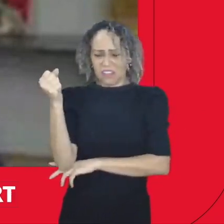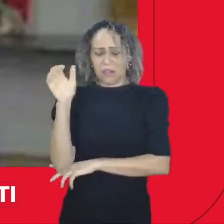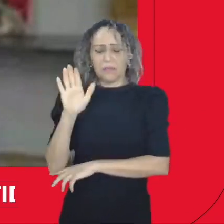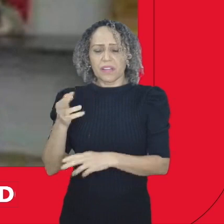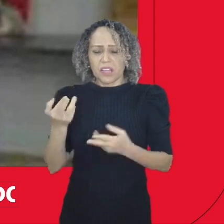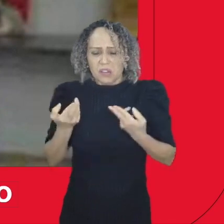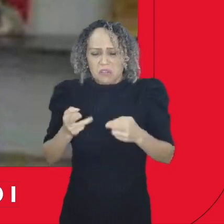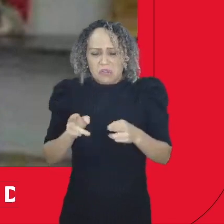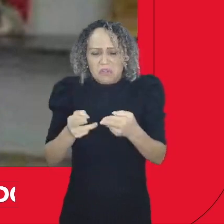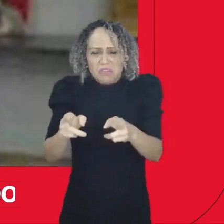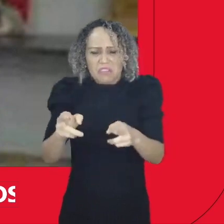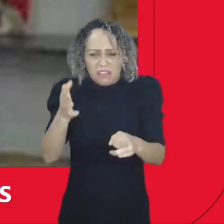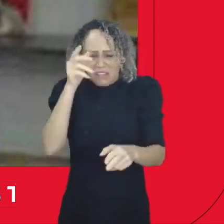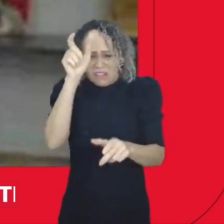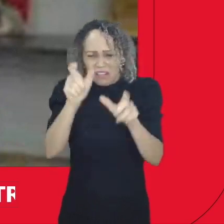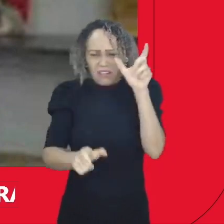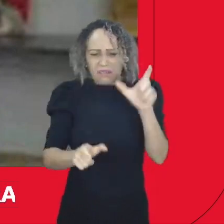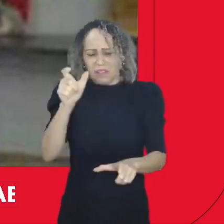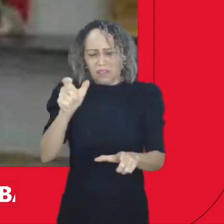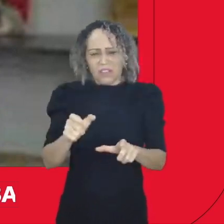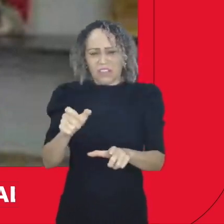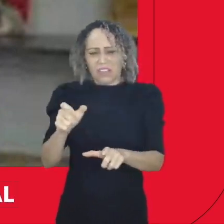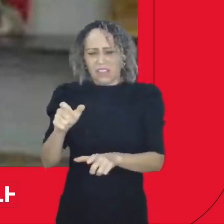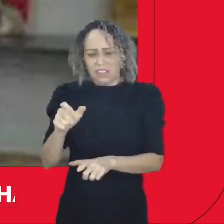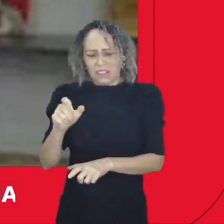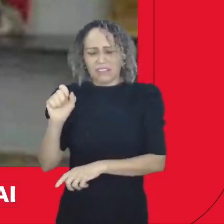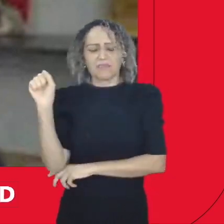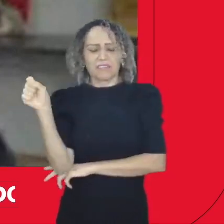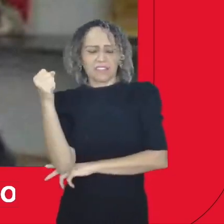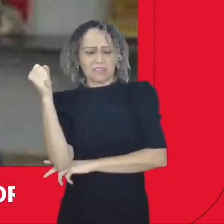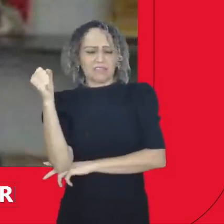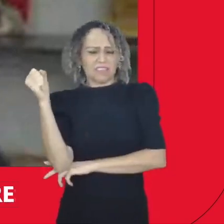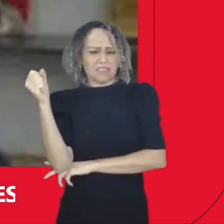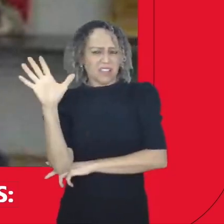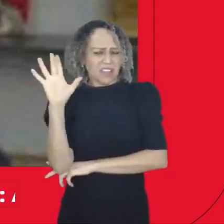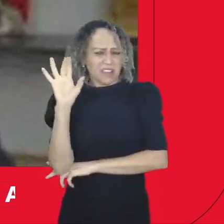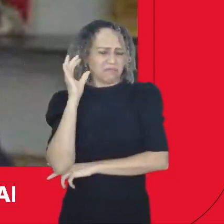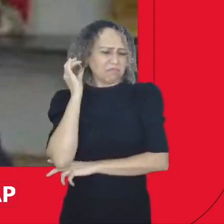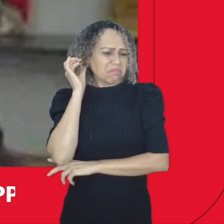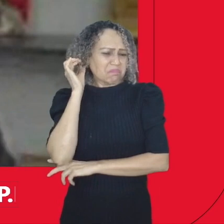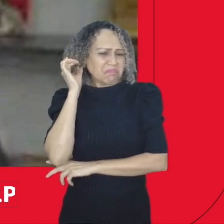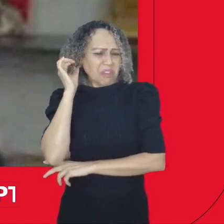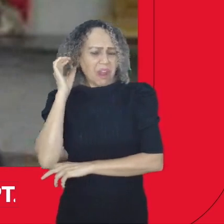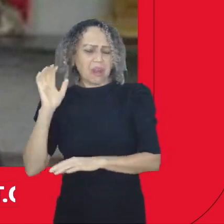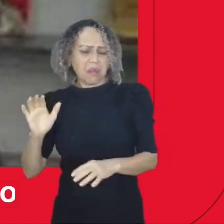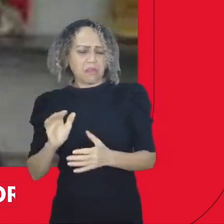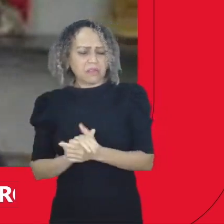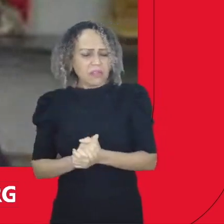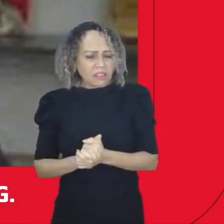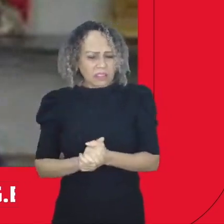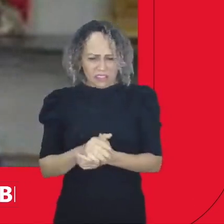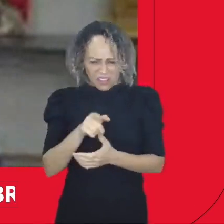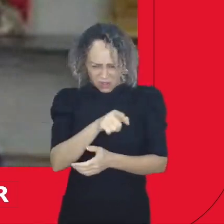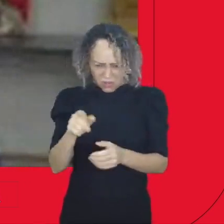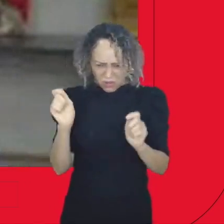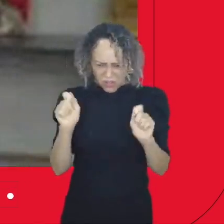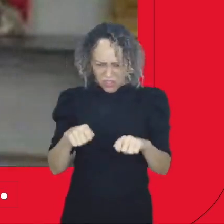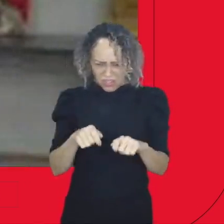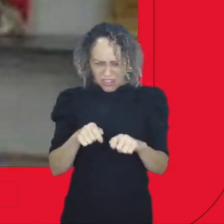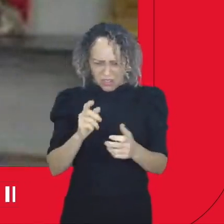gaúchos está virando artigo de luxo. Não é possível continuar assim. É um dos estados que mais produz proteína e as pessoas não